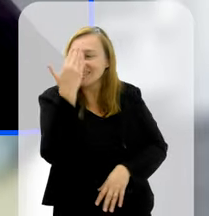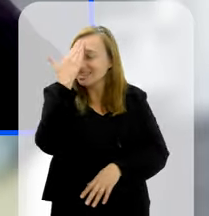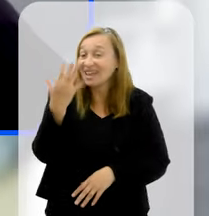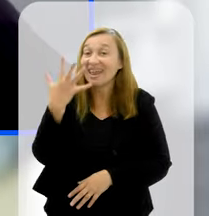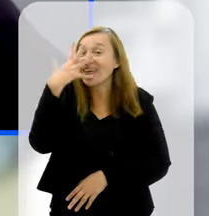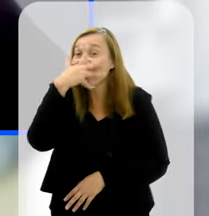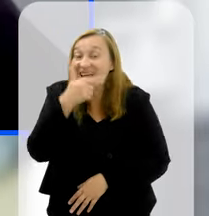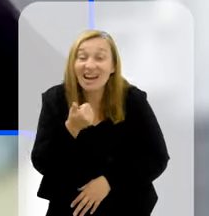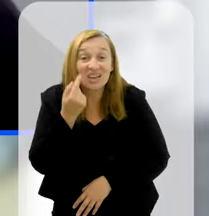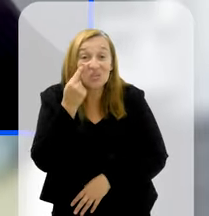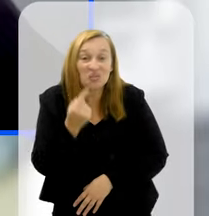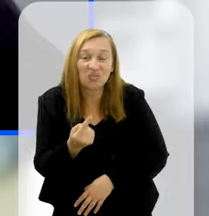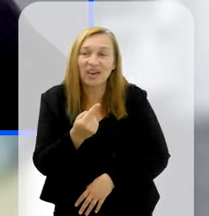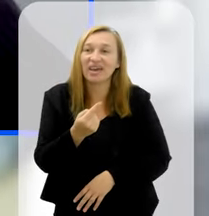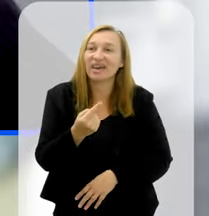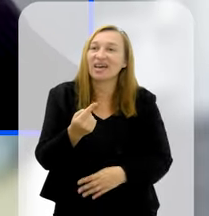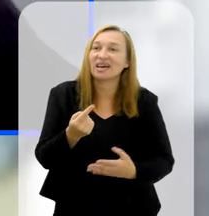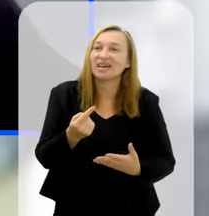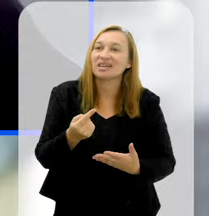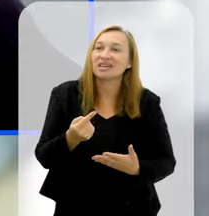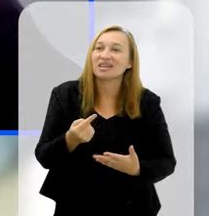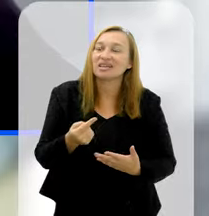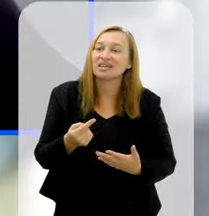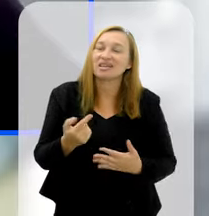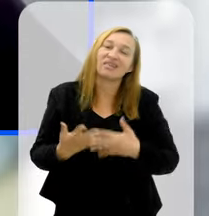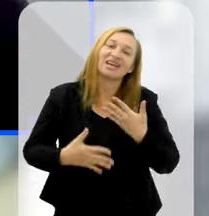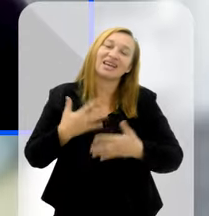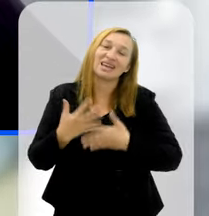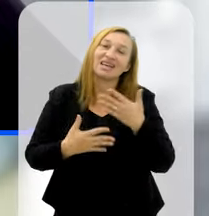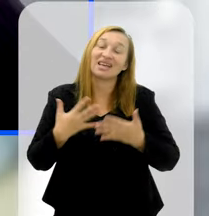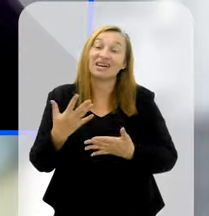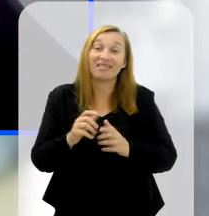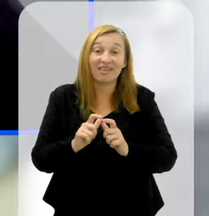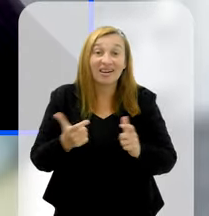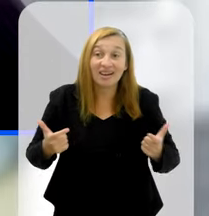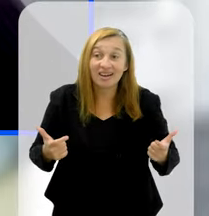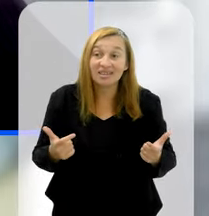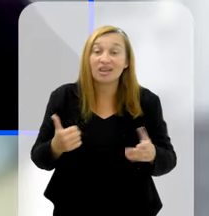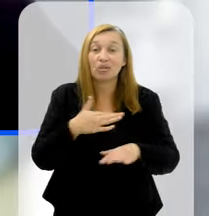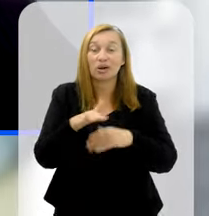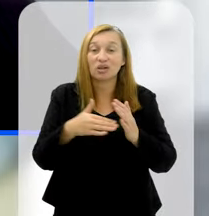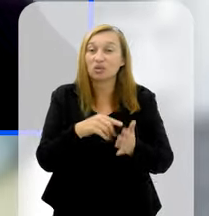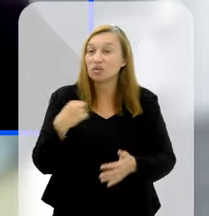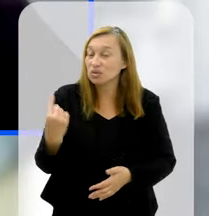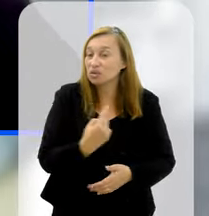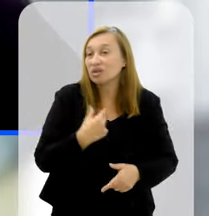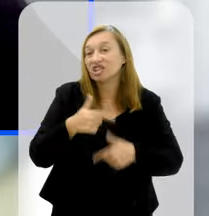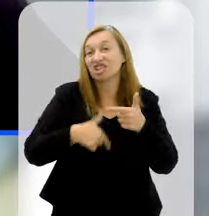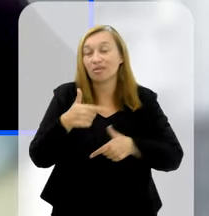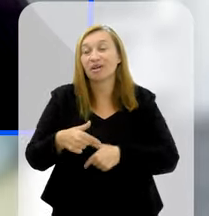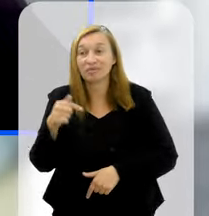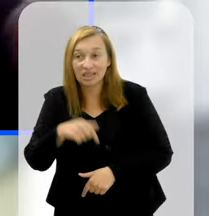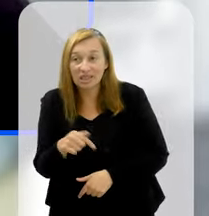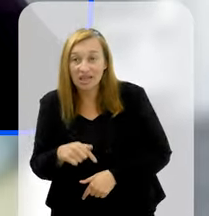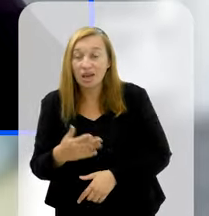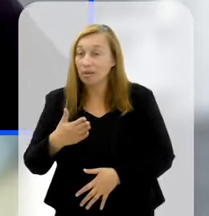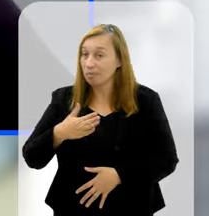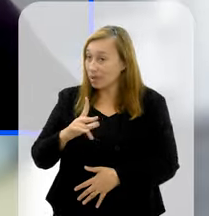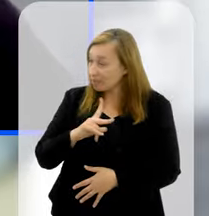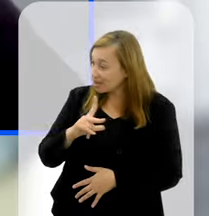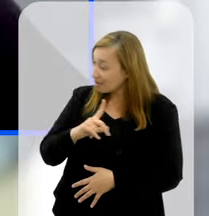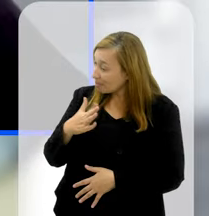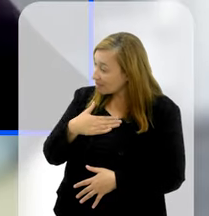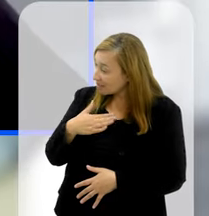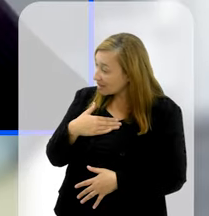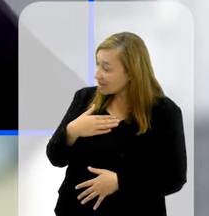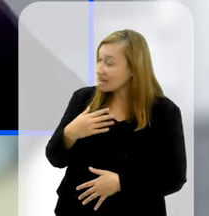agradecendo. É tão bonito isso, é uma satisfação muito grande, né? É para todos nós que trabalhamos aqui, para mim em